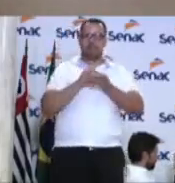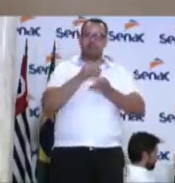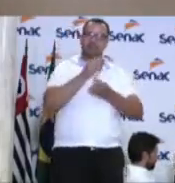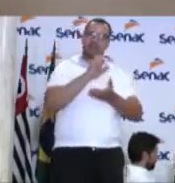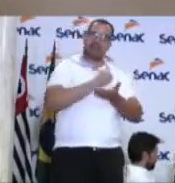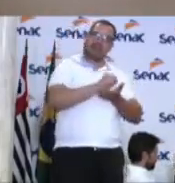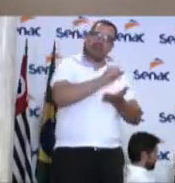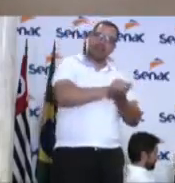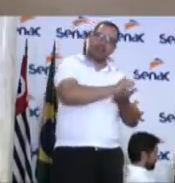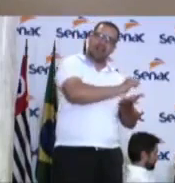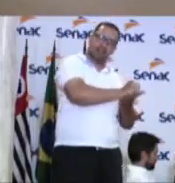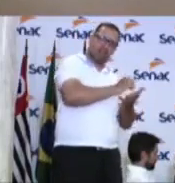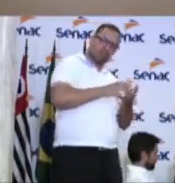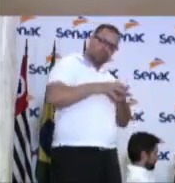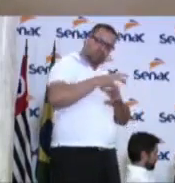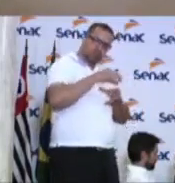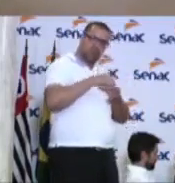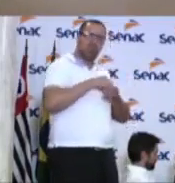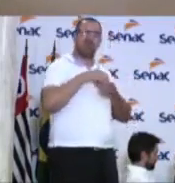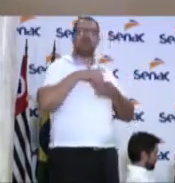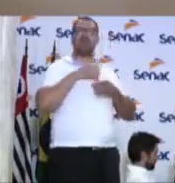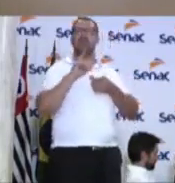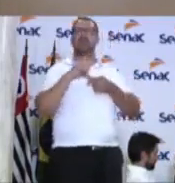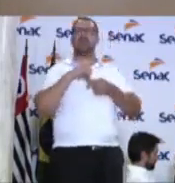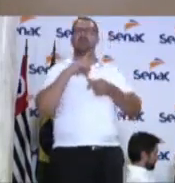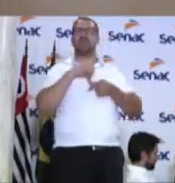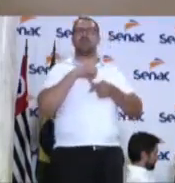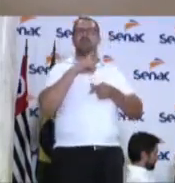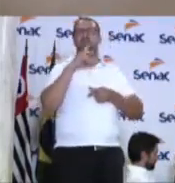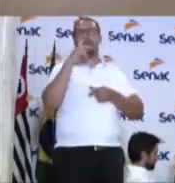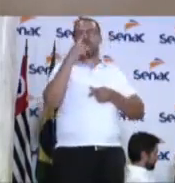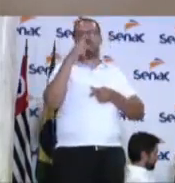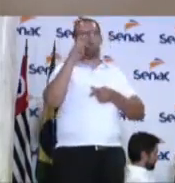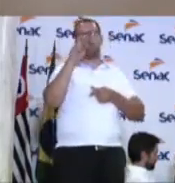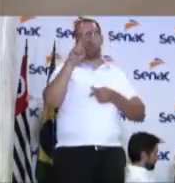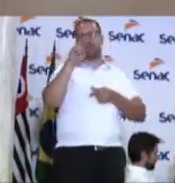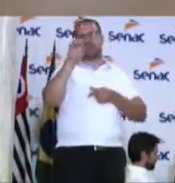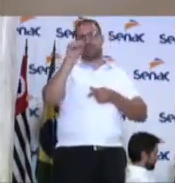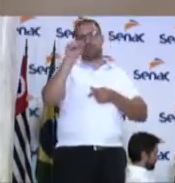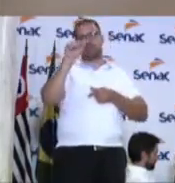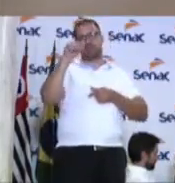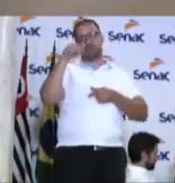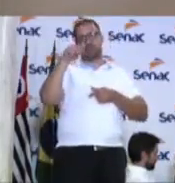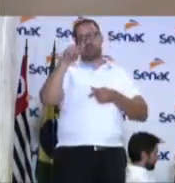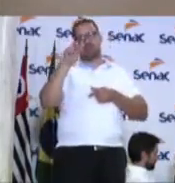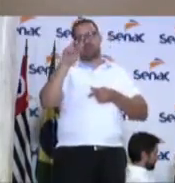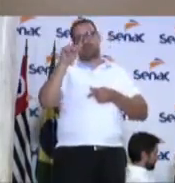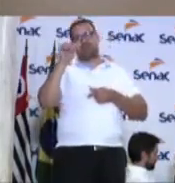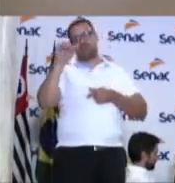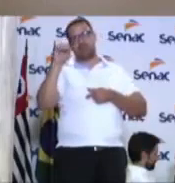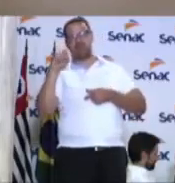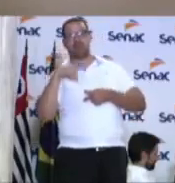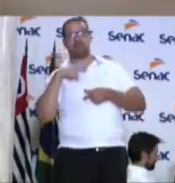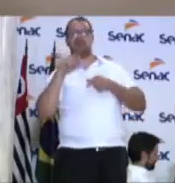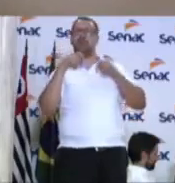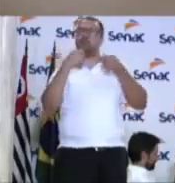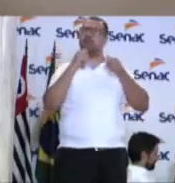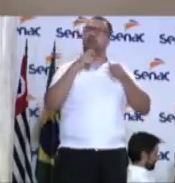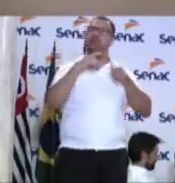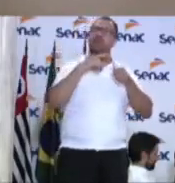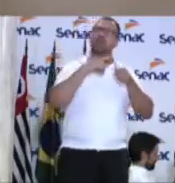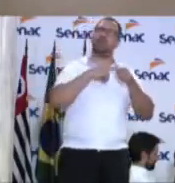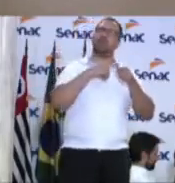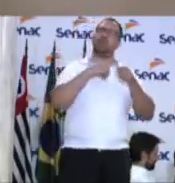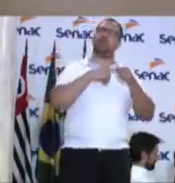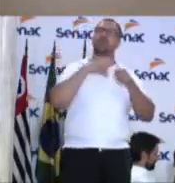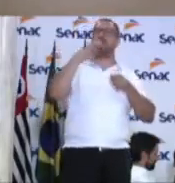Então, a gente sempre tem personagens que convivem com a cerveja na sua vida normal. Então, a gente tenta ser o menos empurrado possível.